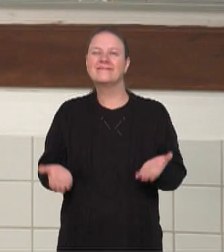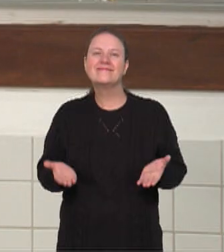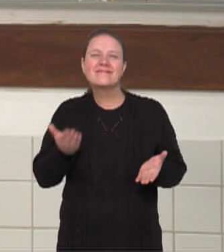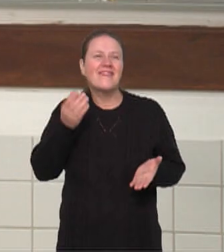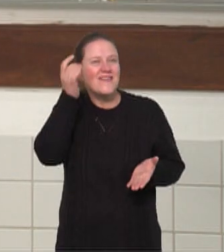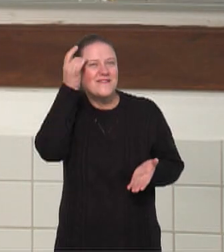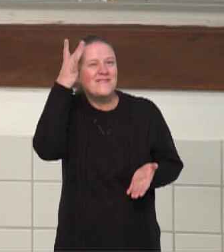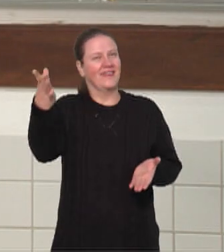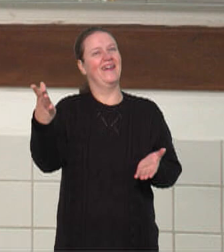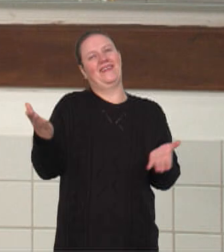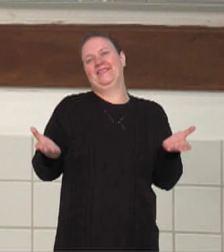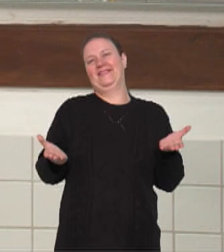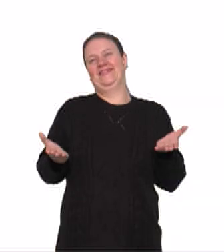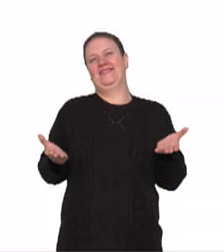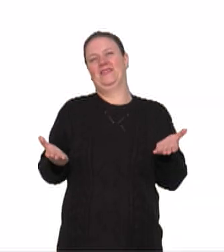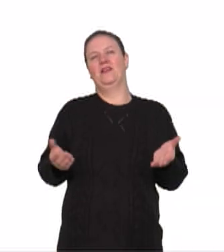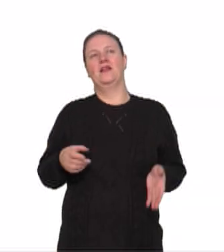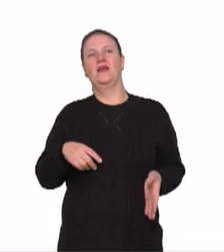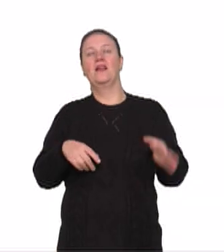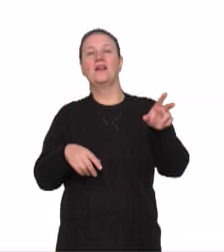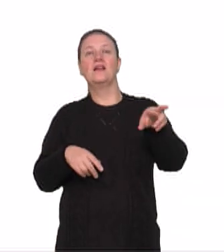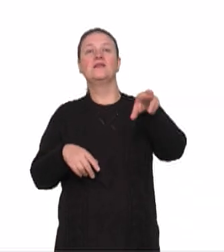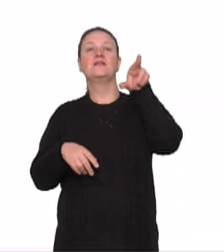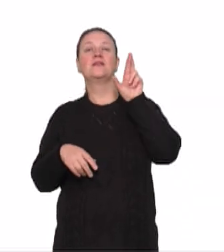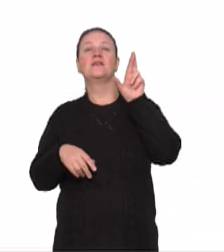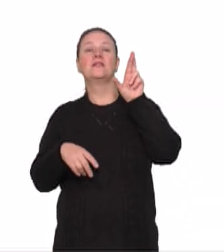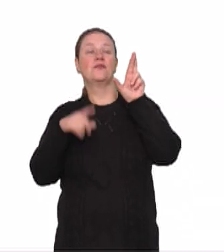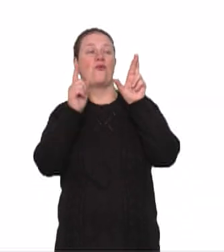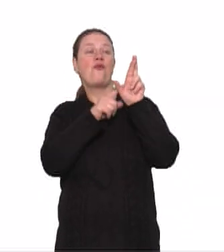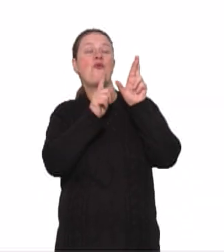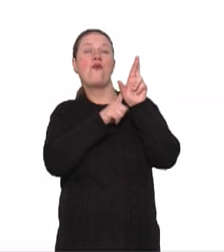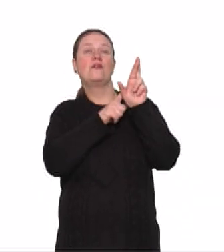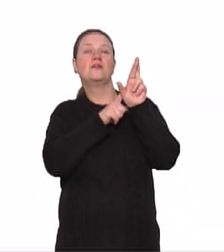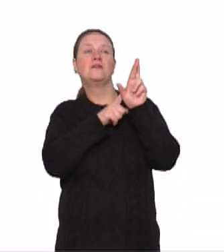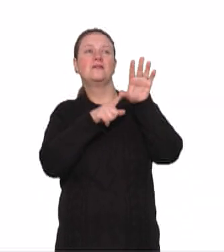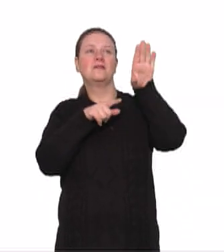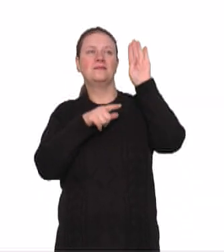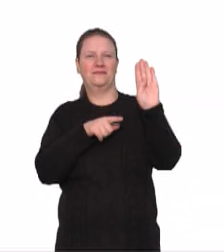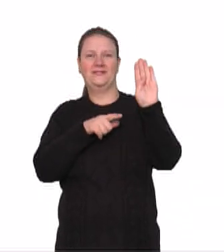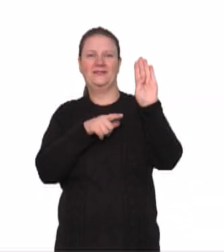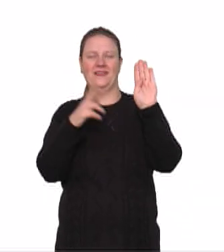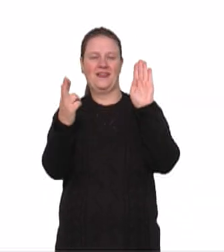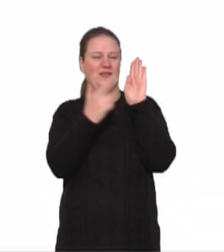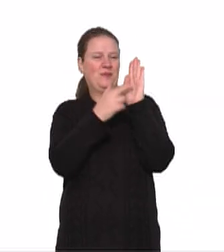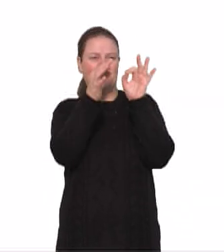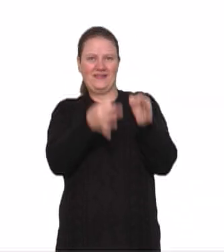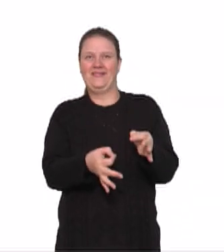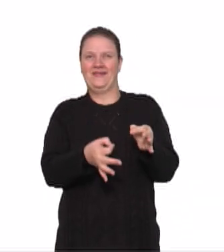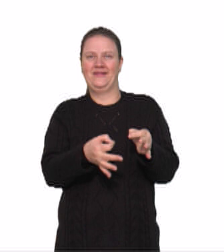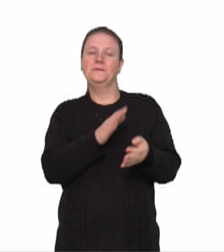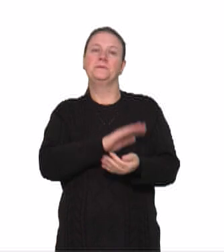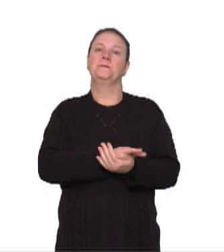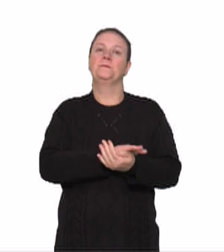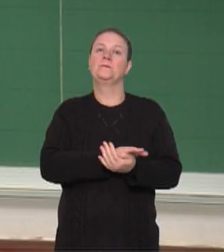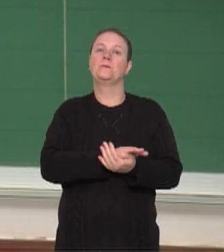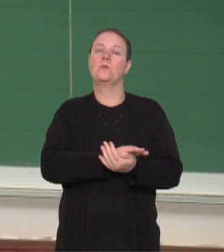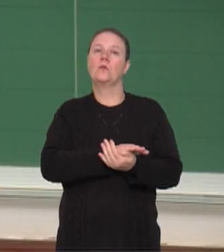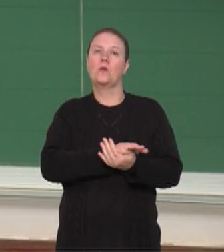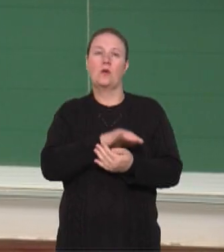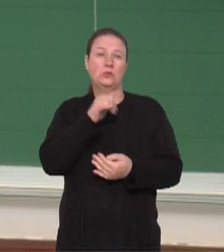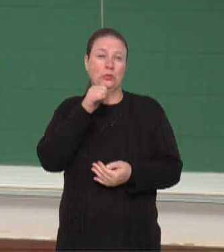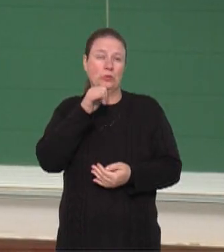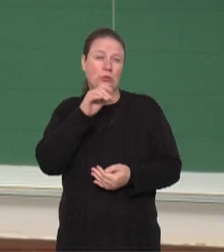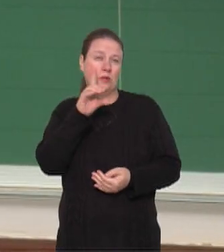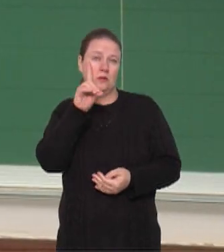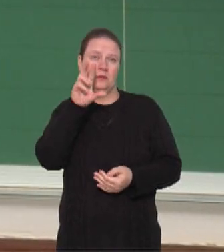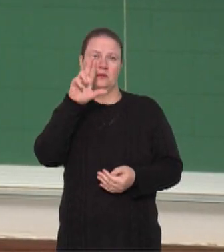Fácil, galera. Vamos lá, então, acertou quem marcou a letra B, né? Texto dramático, que é o título do